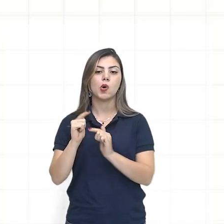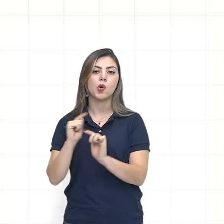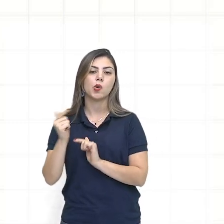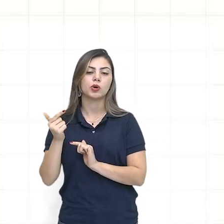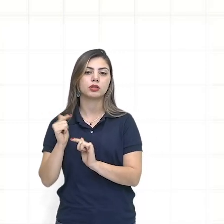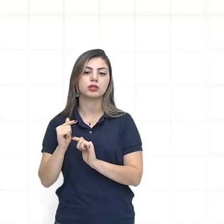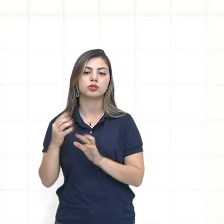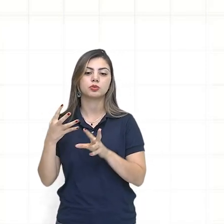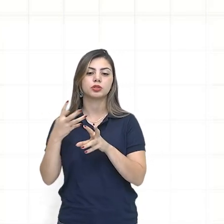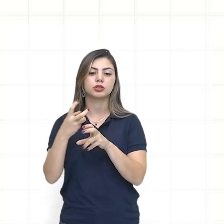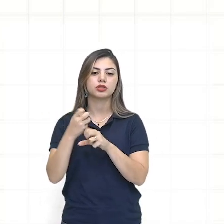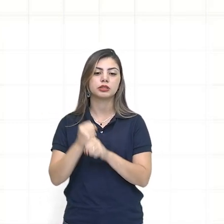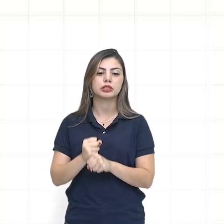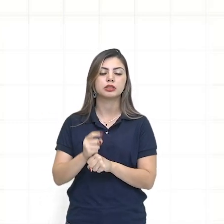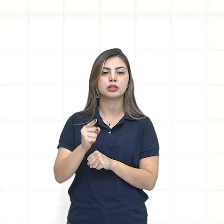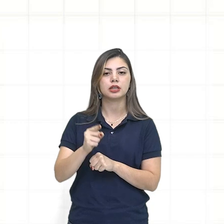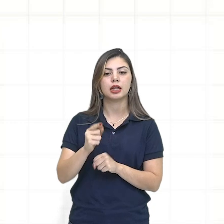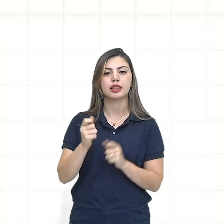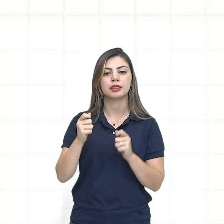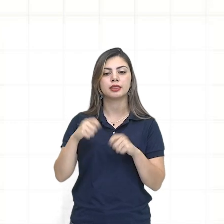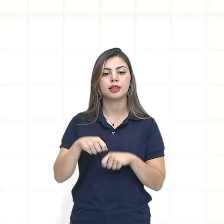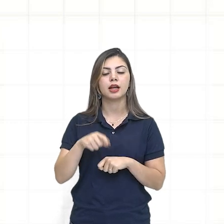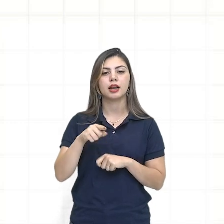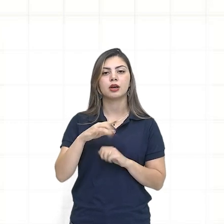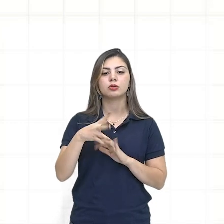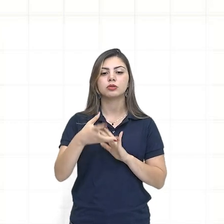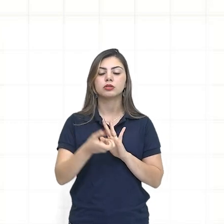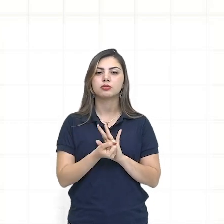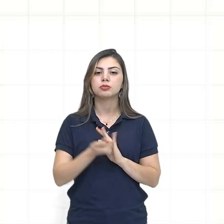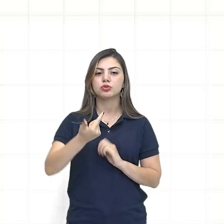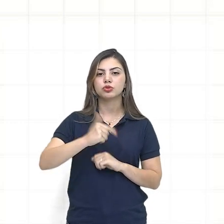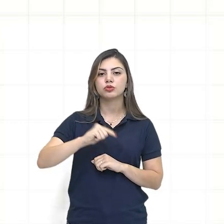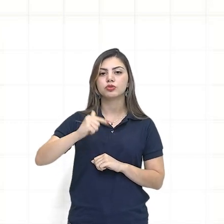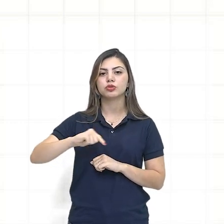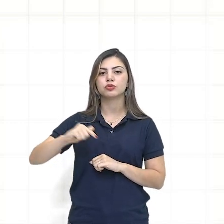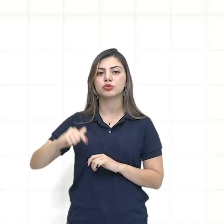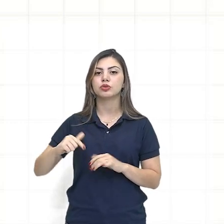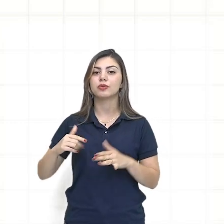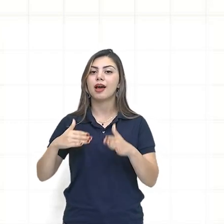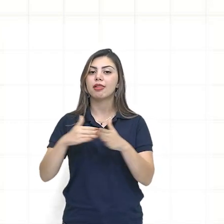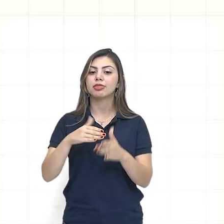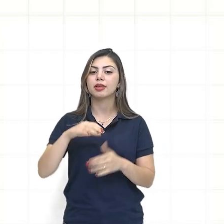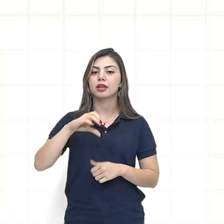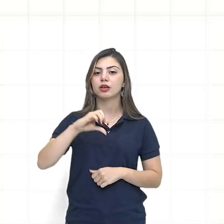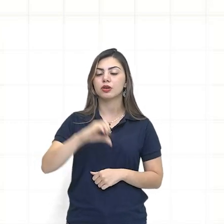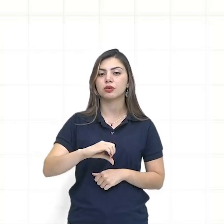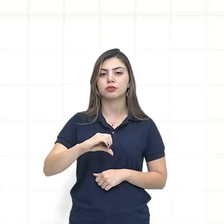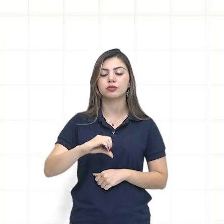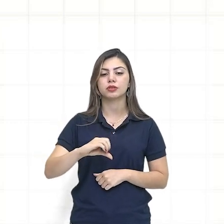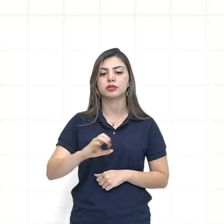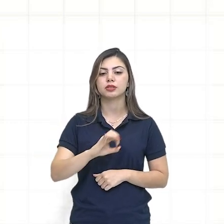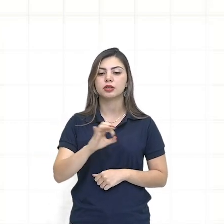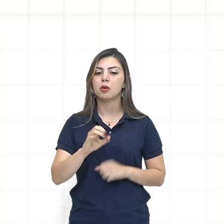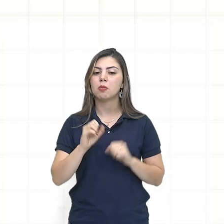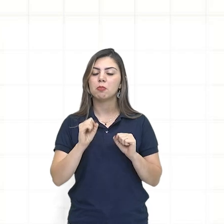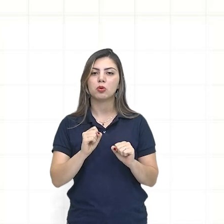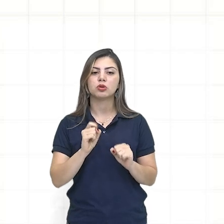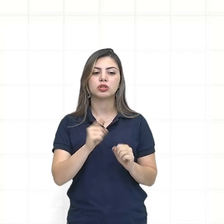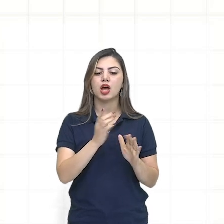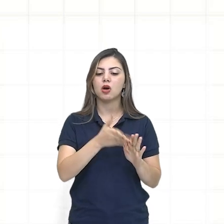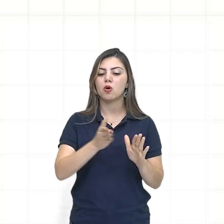quantidades, cada símbolo pode ser repetido até 9 vezes. E eles podem ser combinados em qualquer